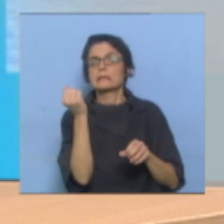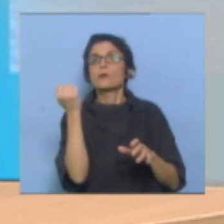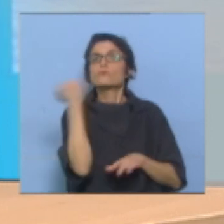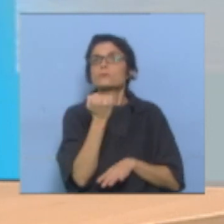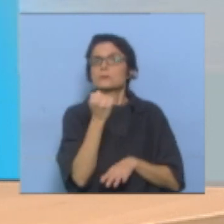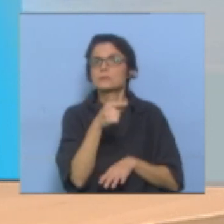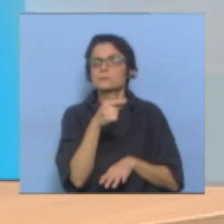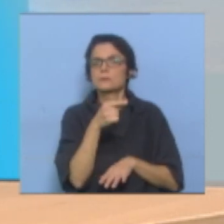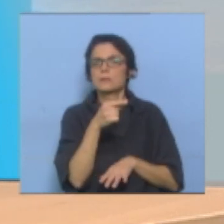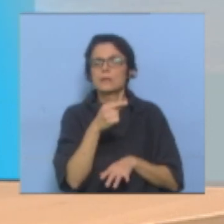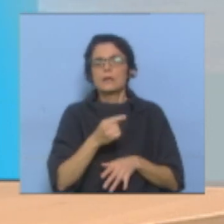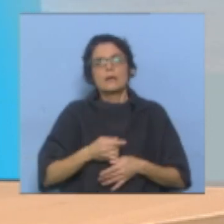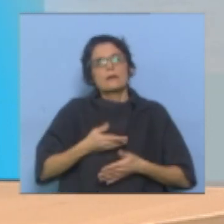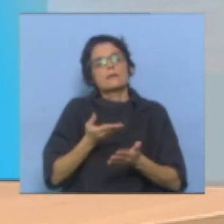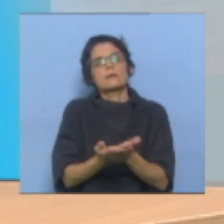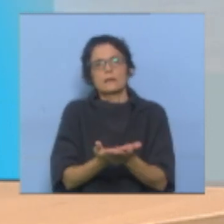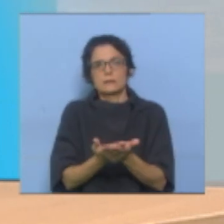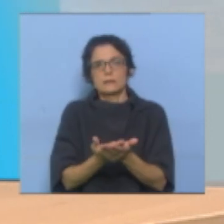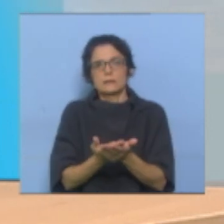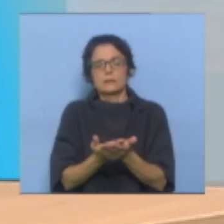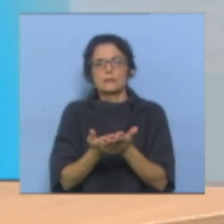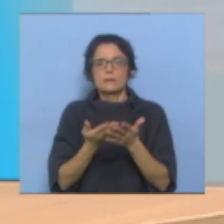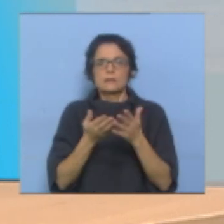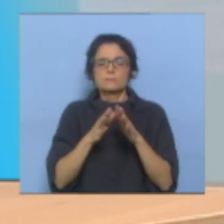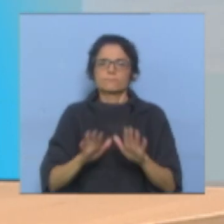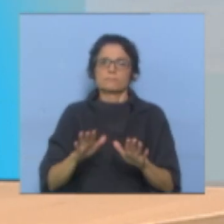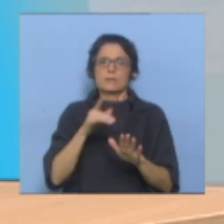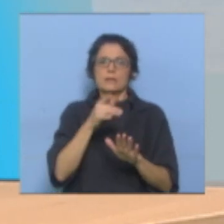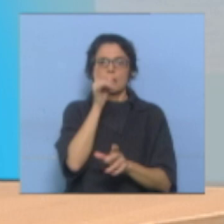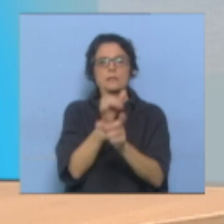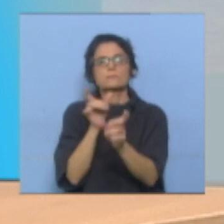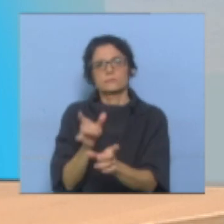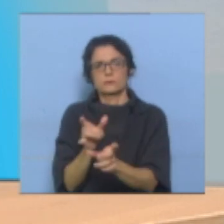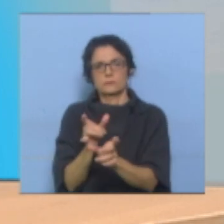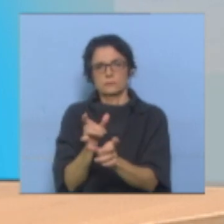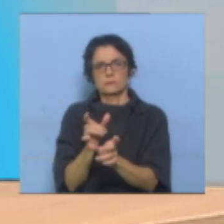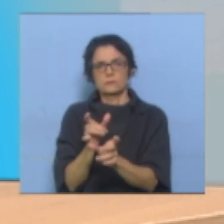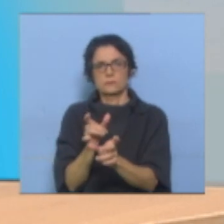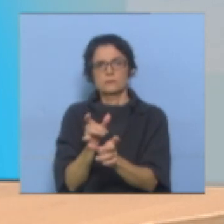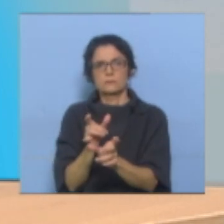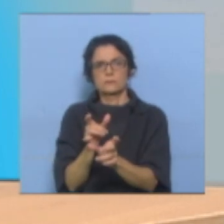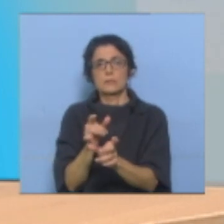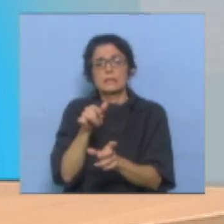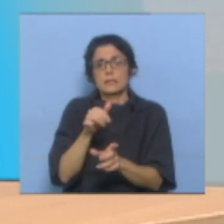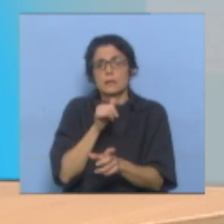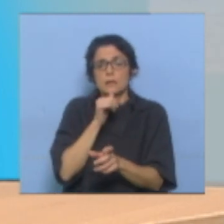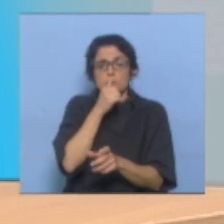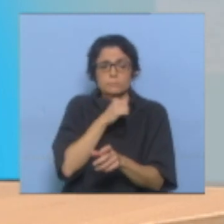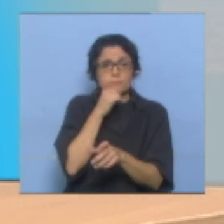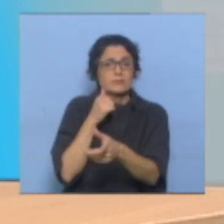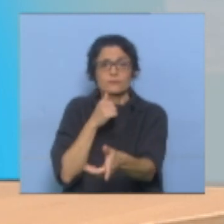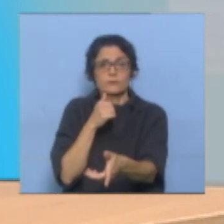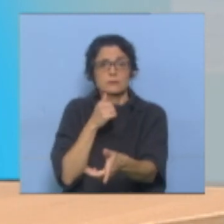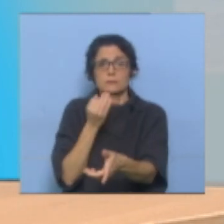pacificação dos intervenientes e a pacificação das vítimas, que muitas vezes até são